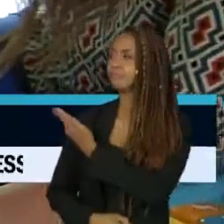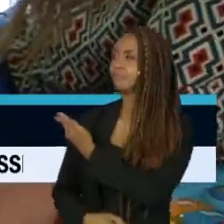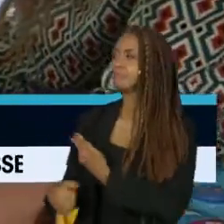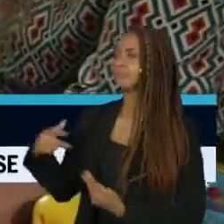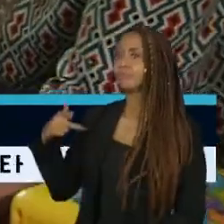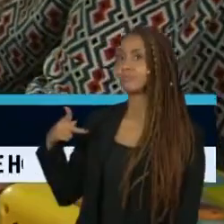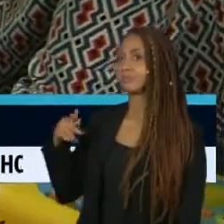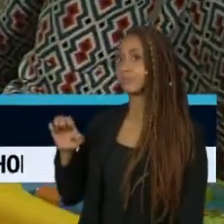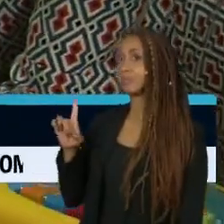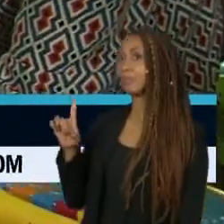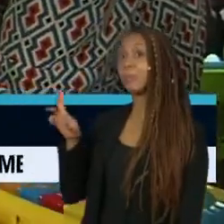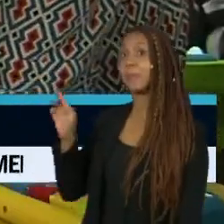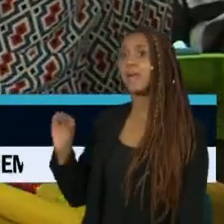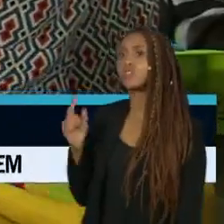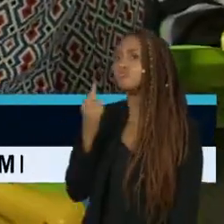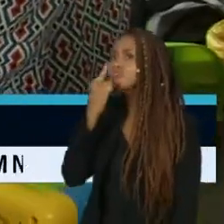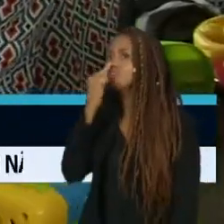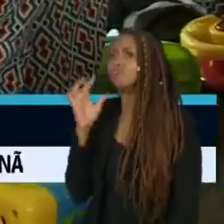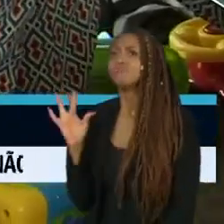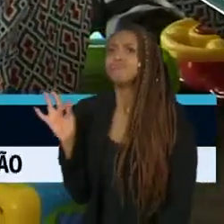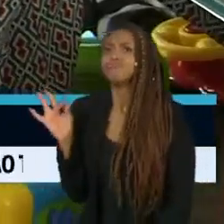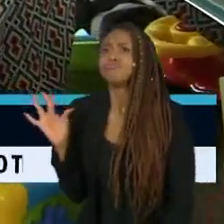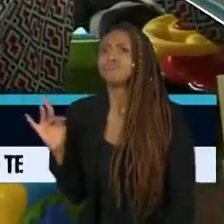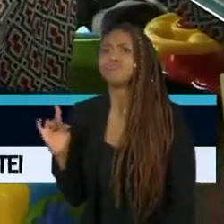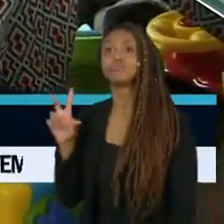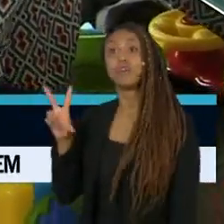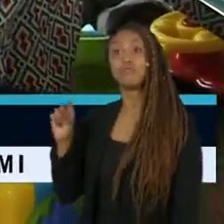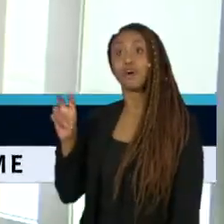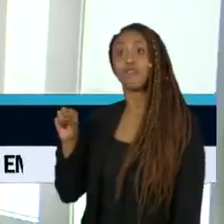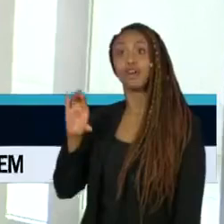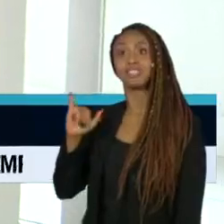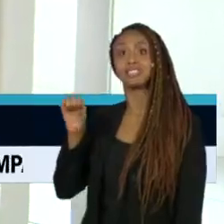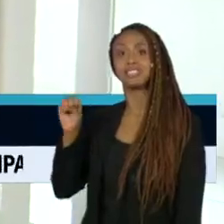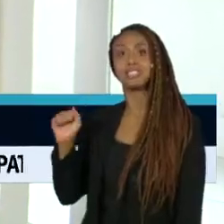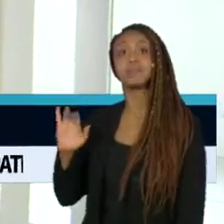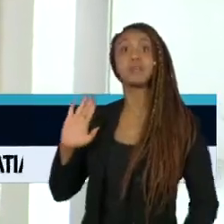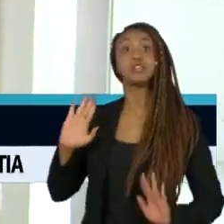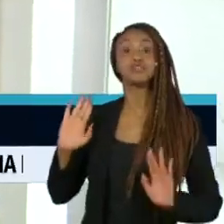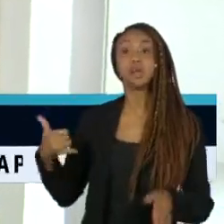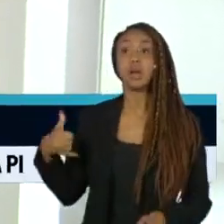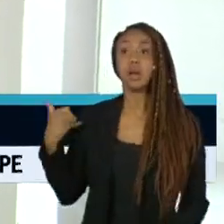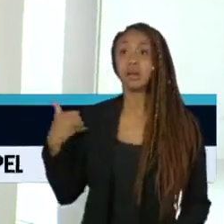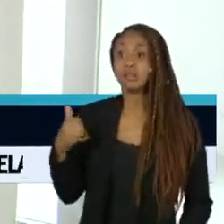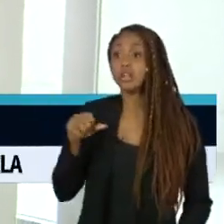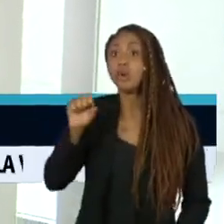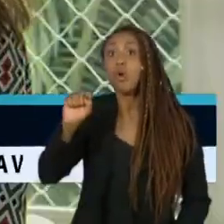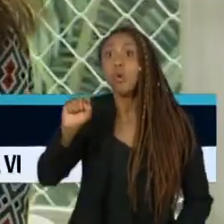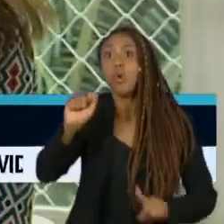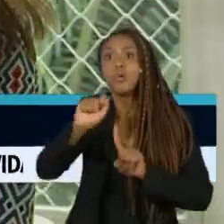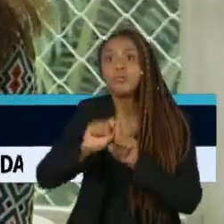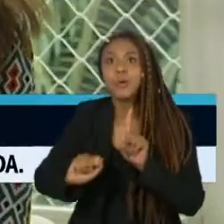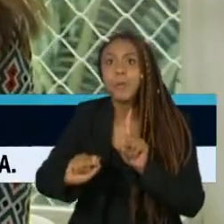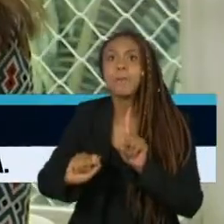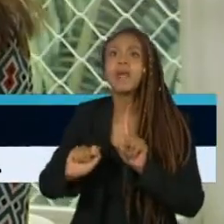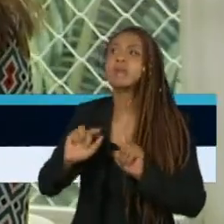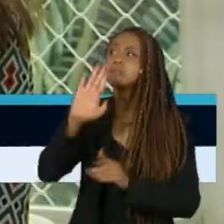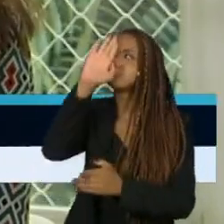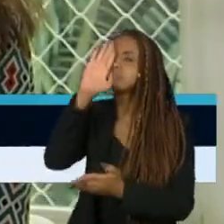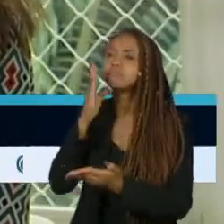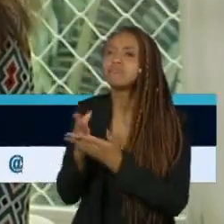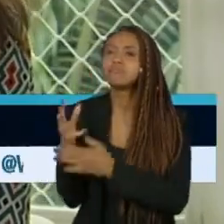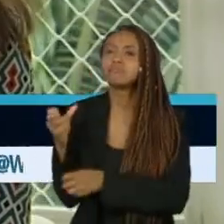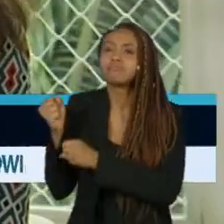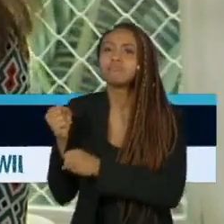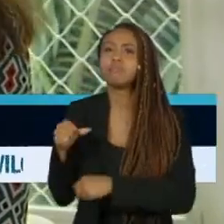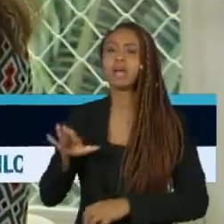mais apegado à avó Cissa. Com 1 ano e 8 meses, ele já demonstra afeto e confiança nela. Percebi de uma hora para outra